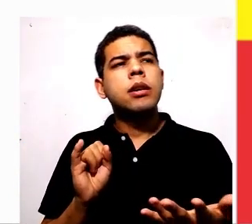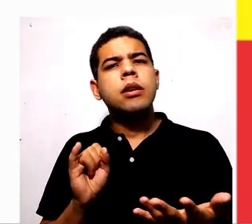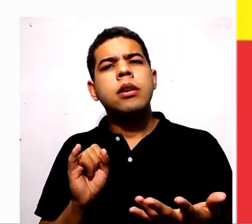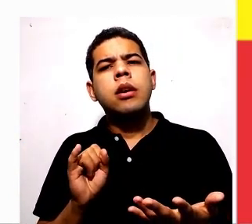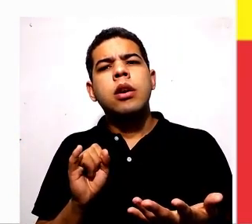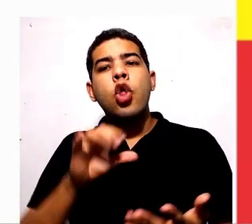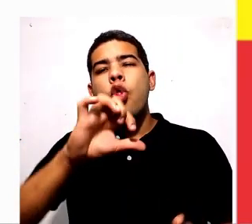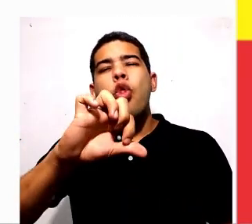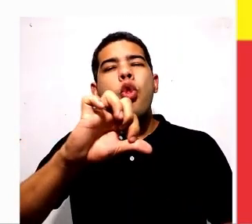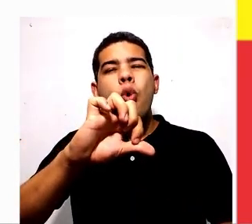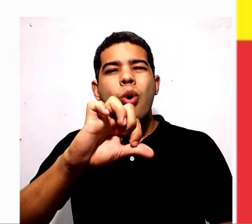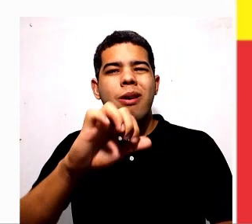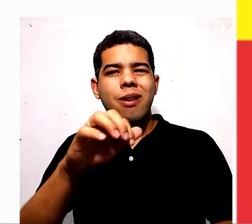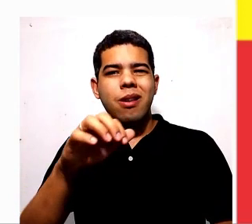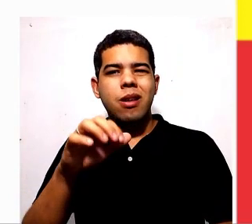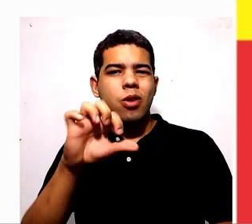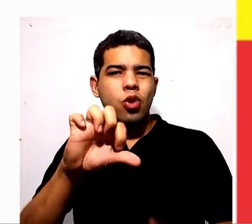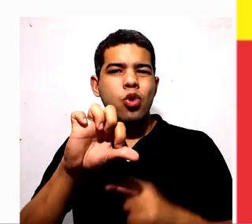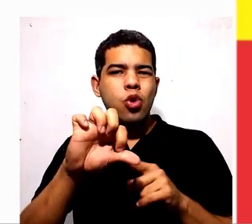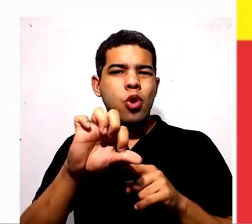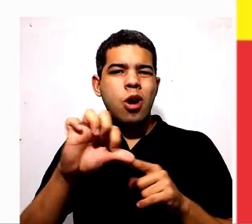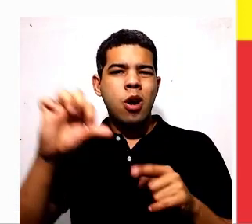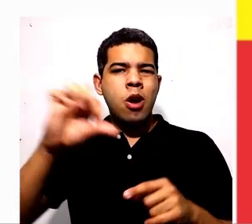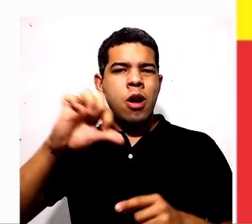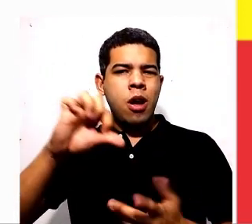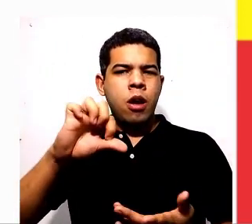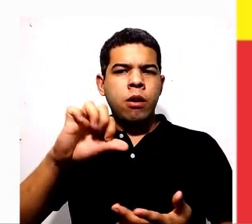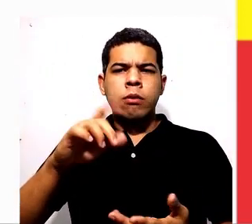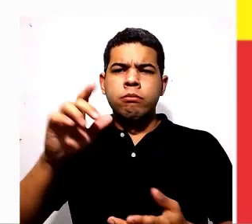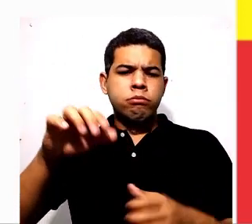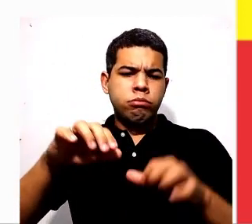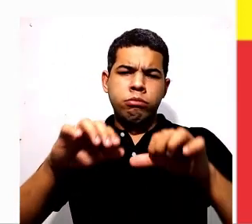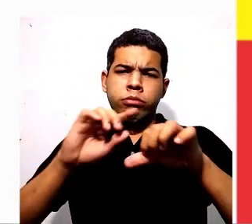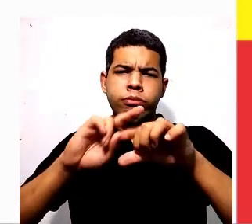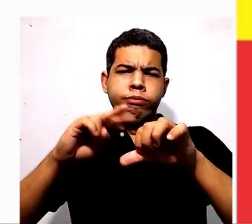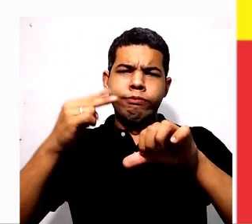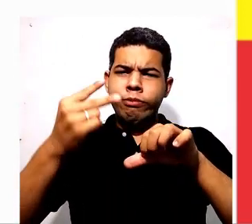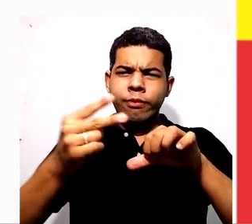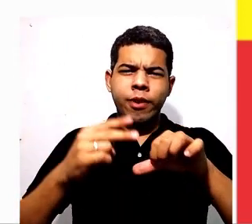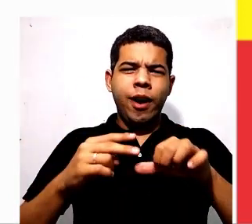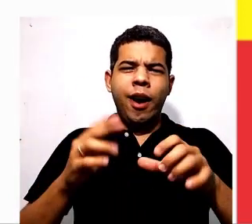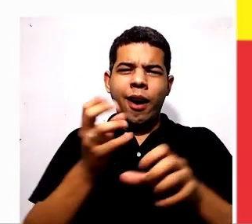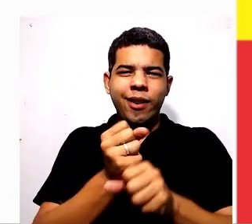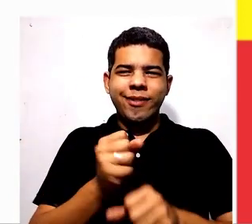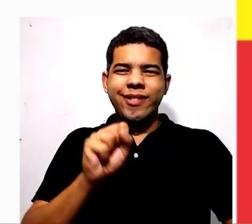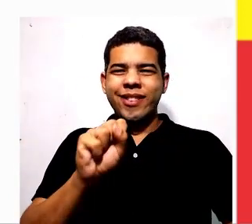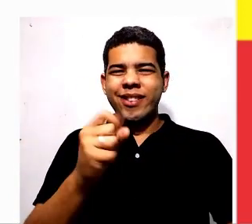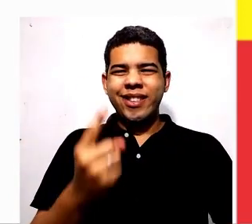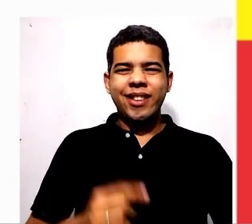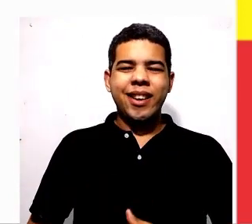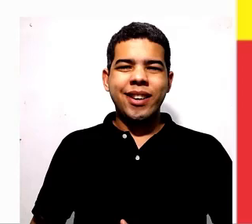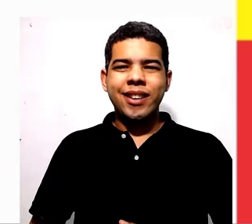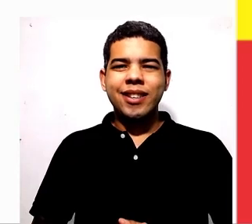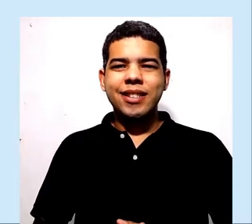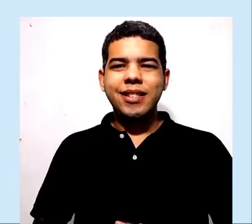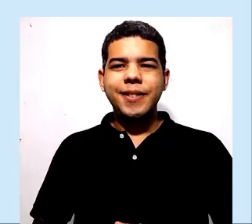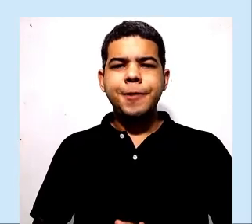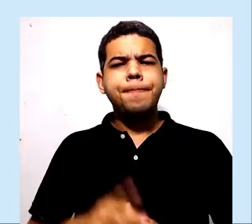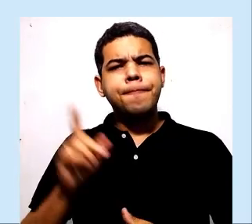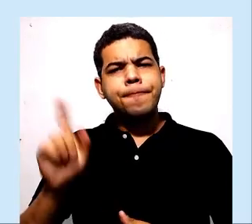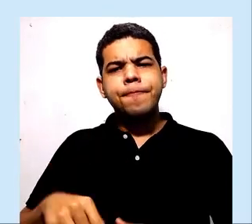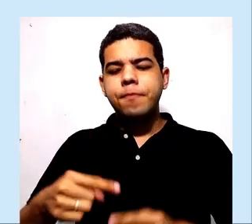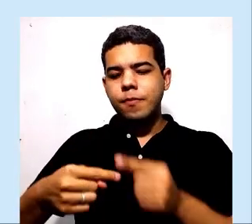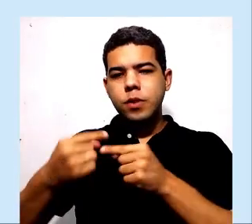quanto? 9. A nona posição. 9 ao quadrado, 81. Beleza? Então, essa é não